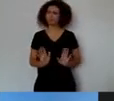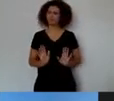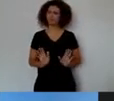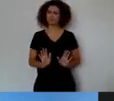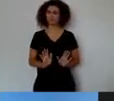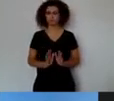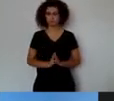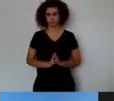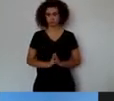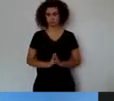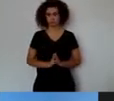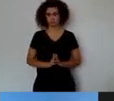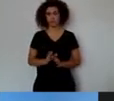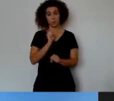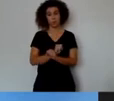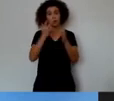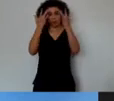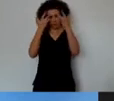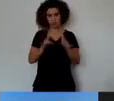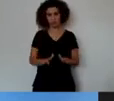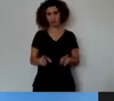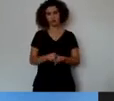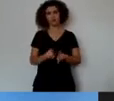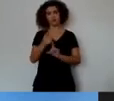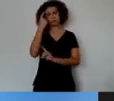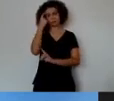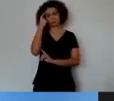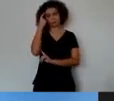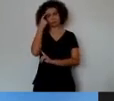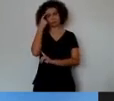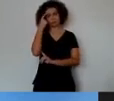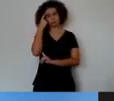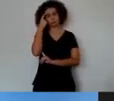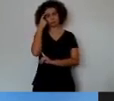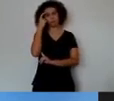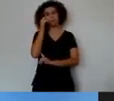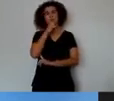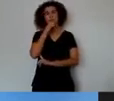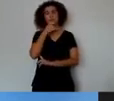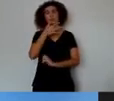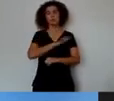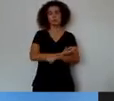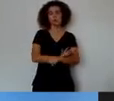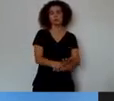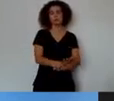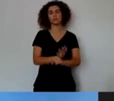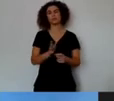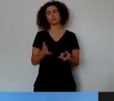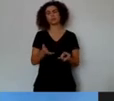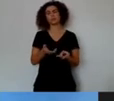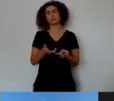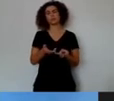implicar, né? E aí pensar, se vier para poder desconstruir essas ideias racistas, né? Essas ideias que estão